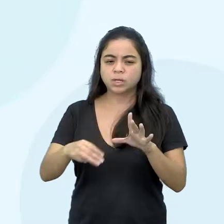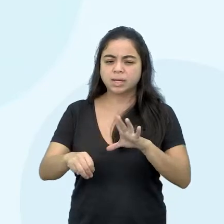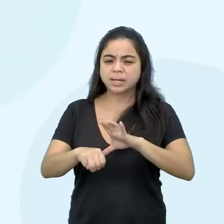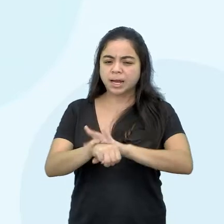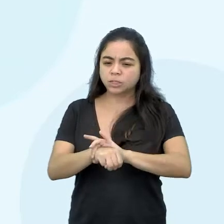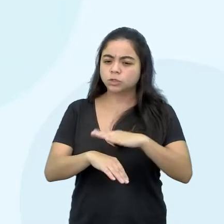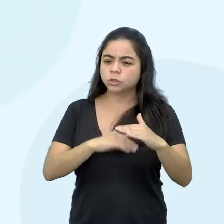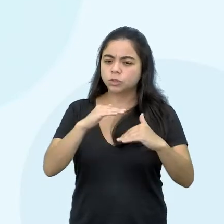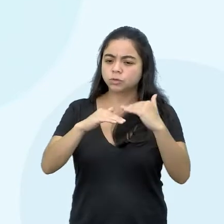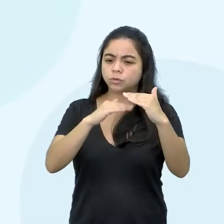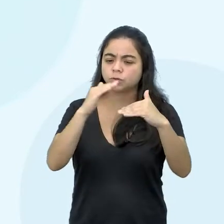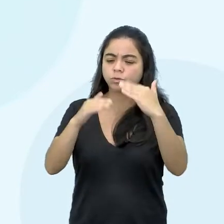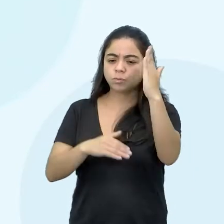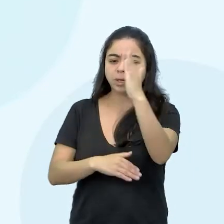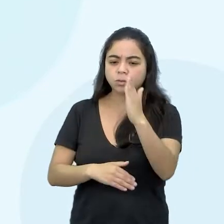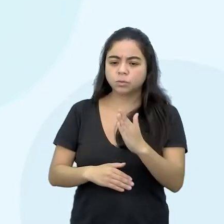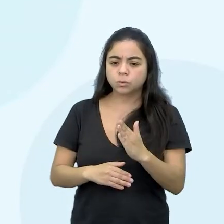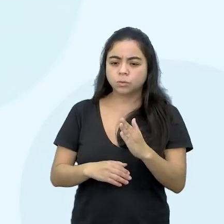desenvolvimento nacional.